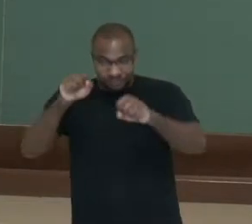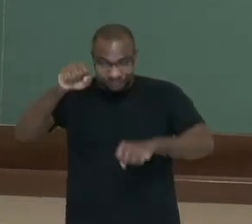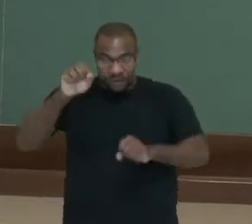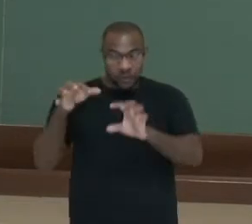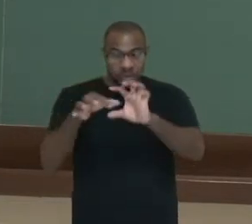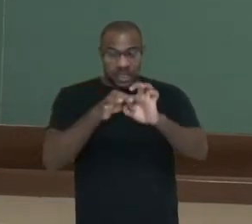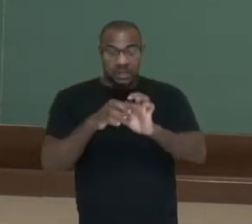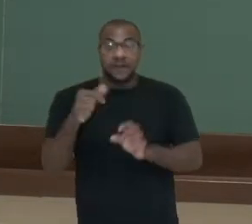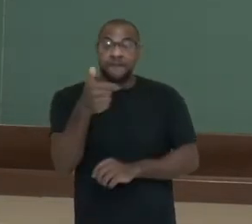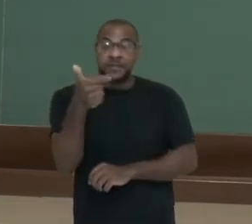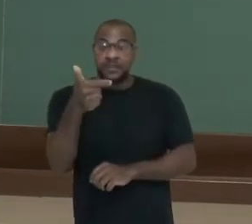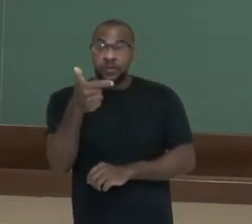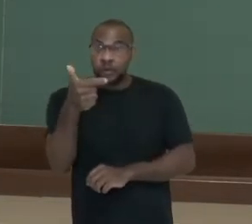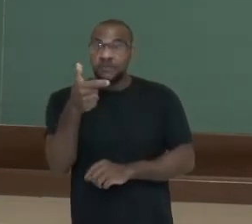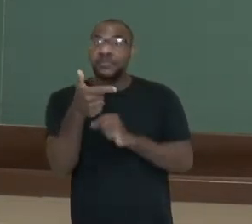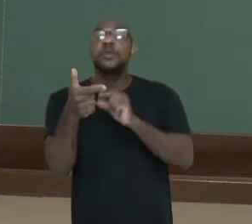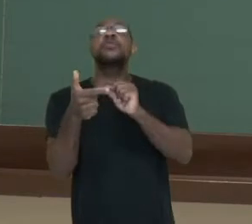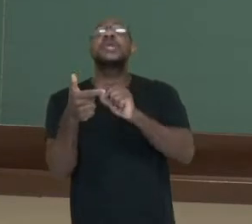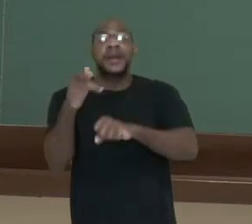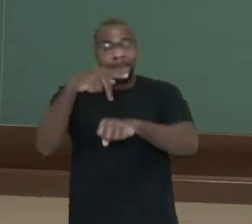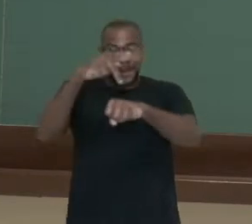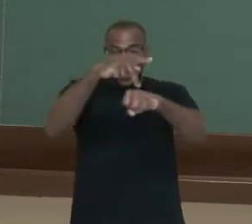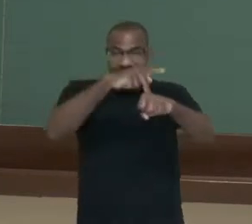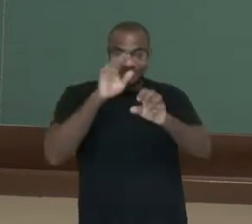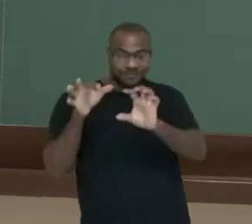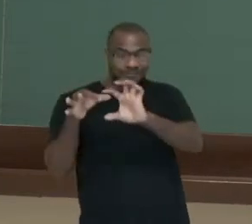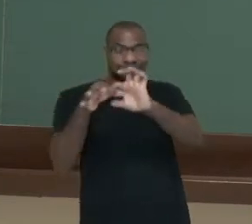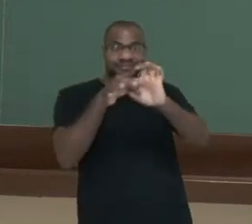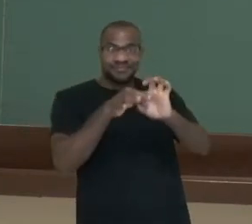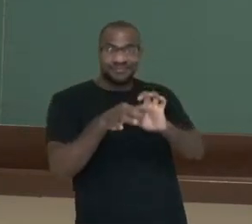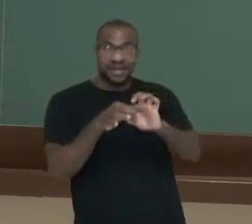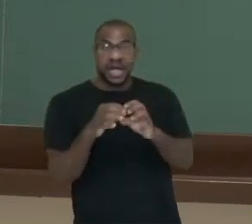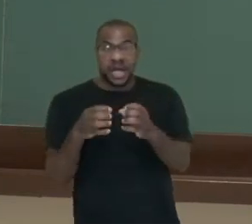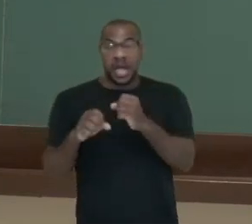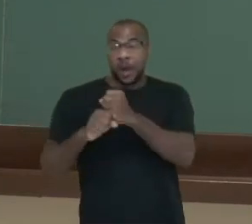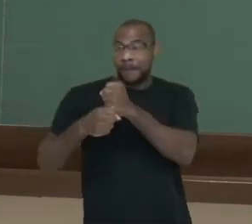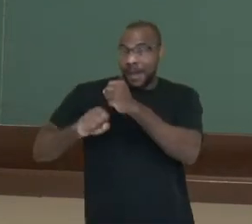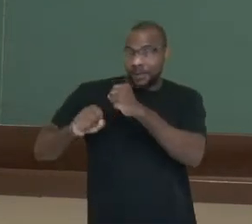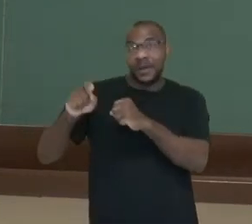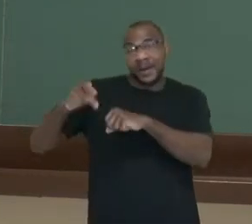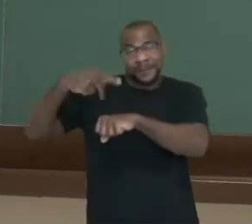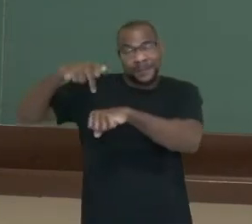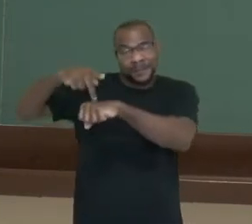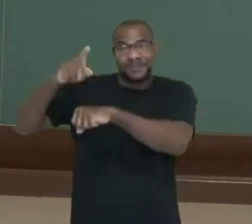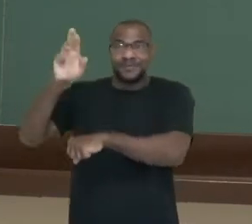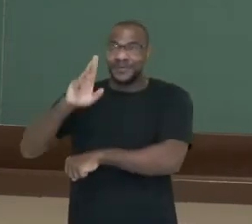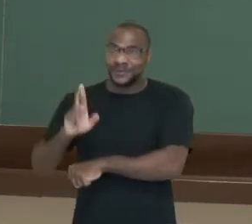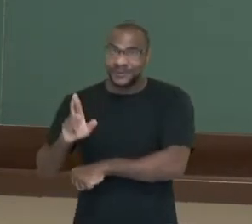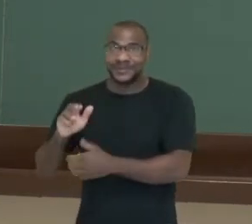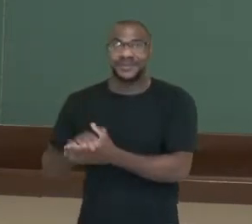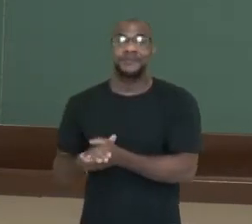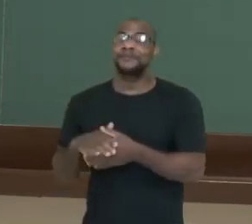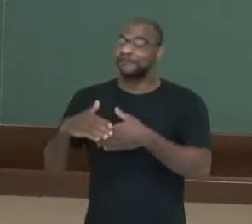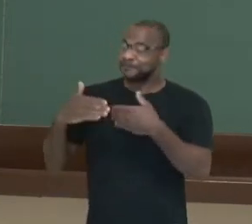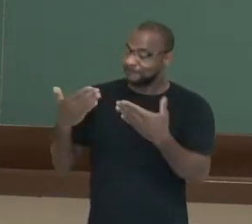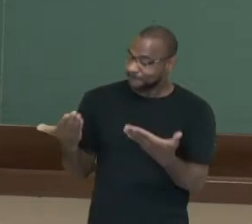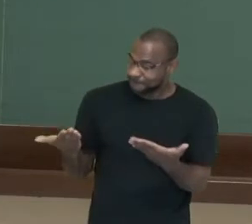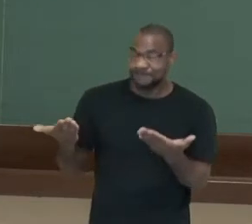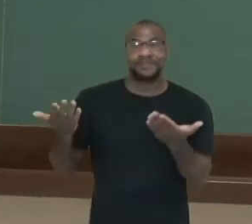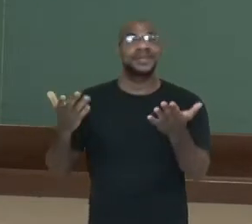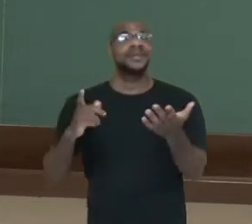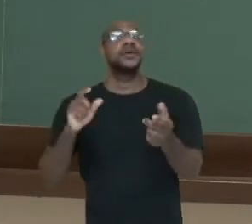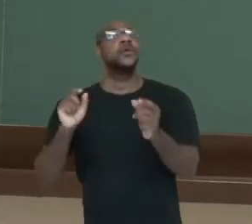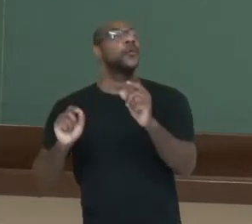união de 22 países, onde, obviamente, o maior era a Rússia. E casava sobre ele